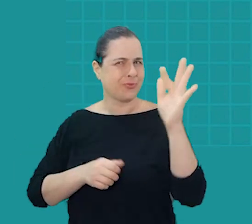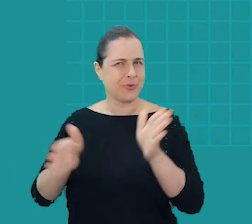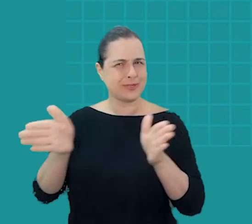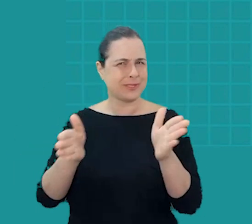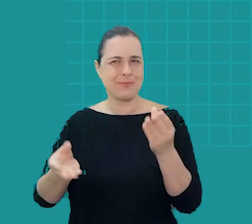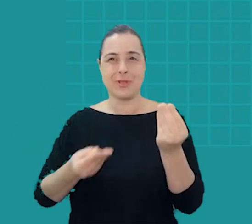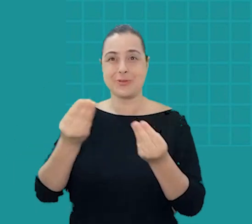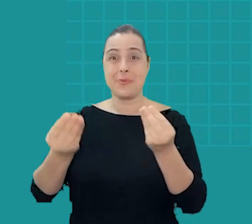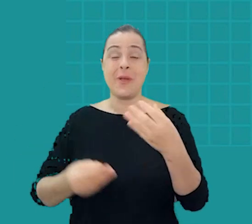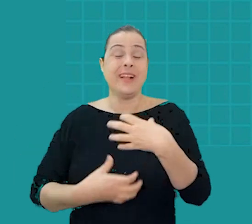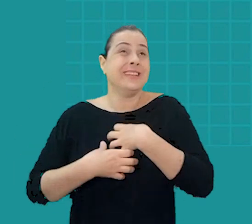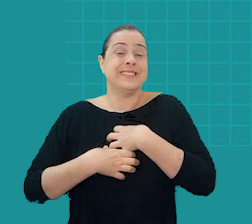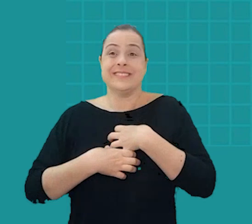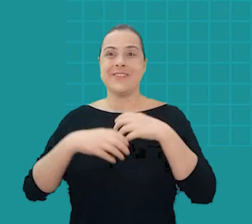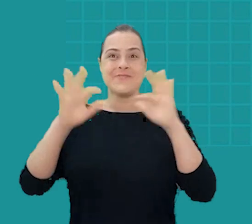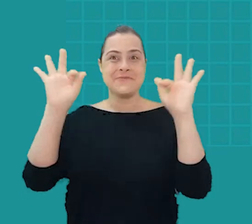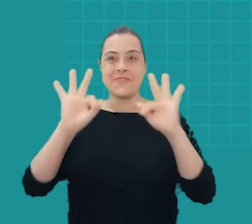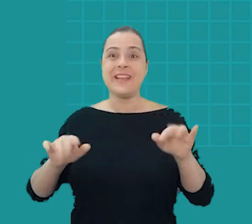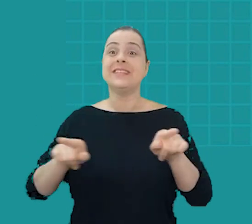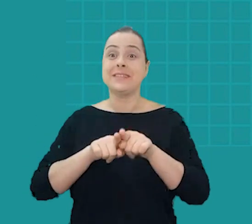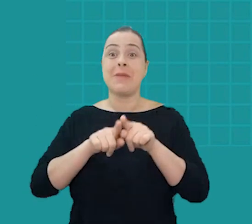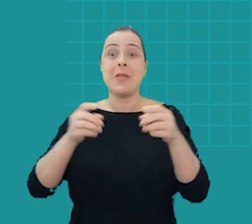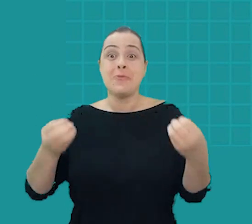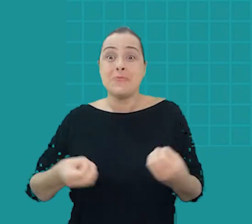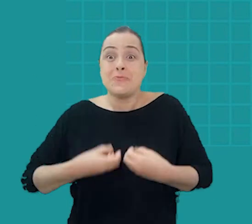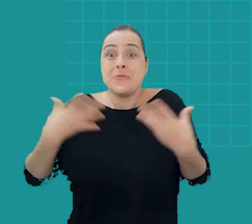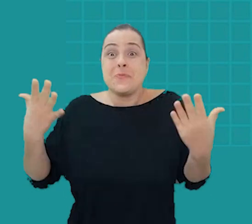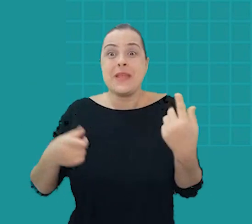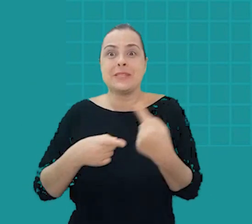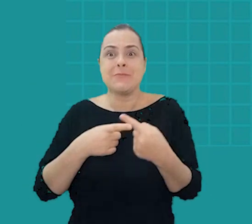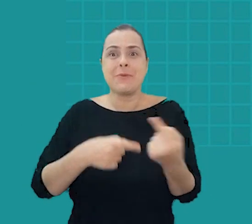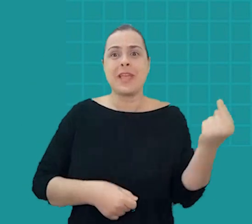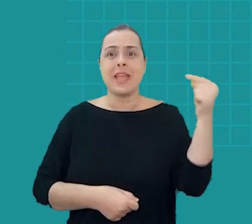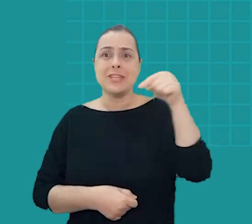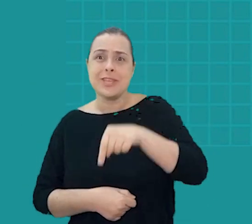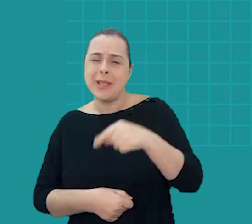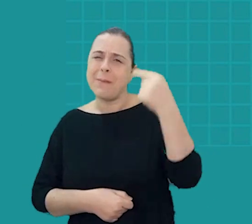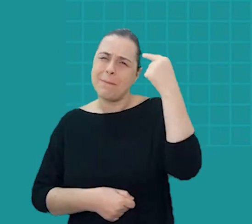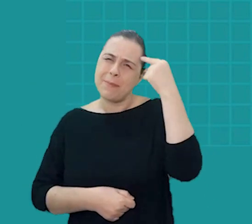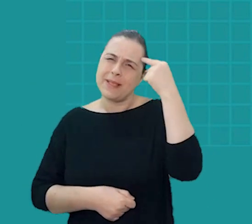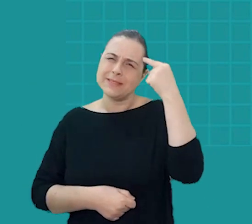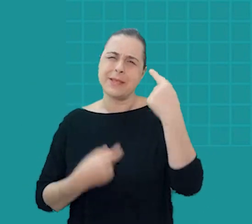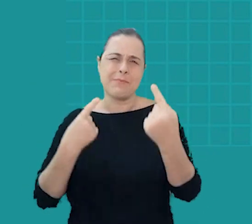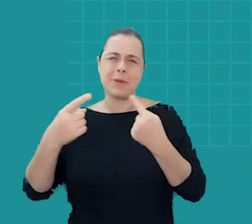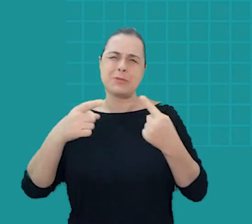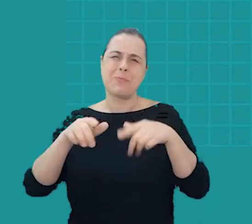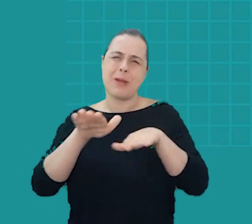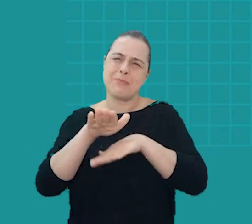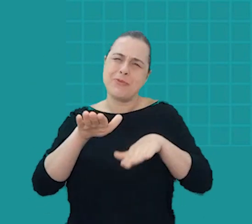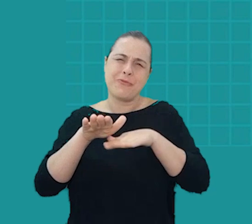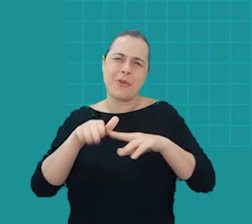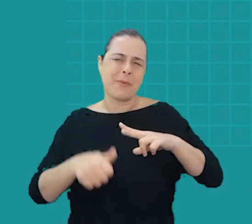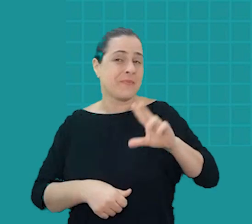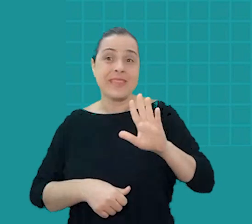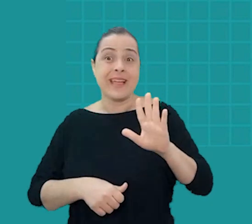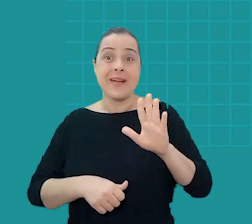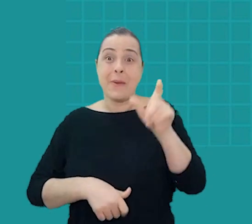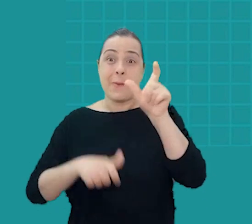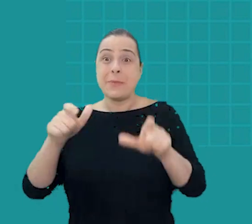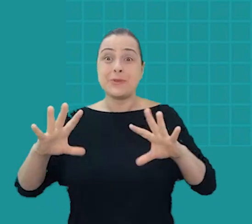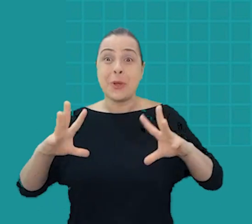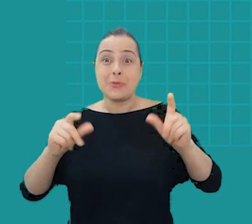bem feliz e surpreso, porque eu caí aqui, achei que era um bate-papo informal, mas é um bate-papo para todo